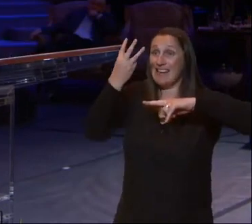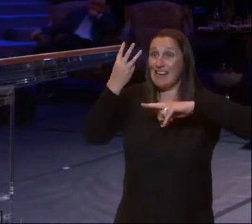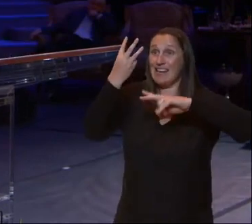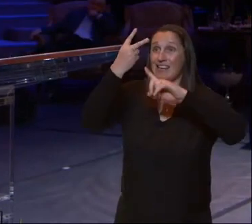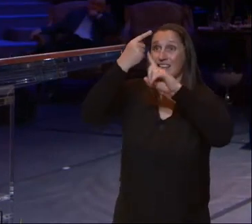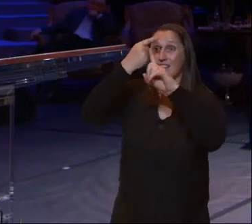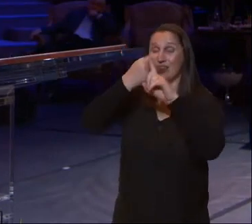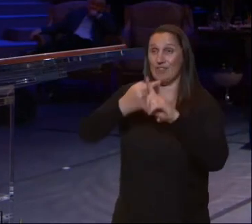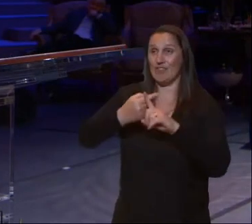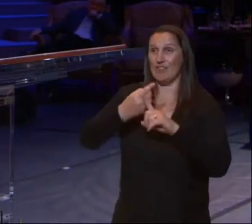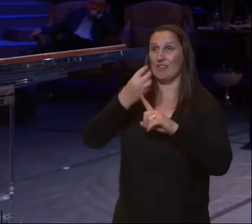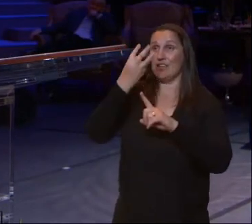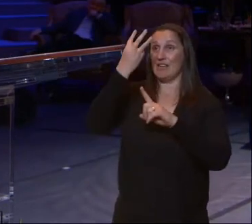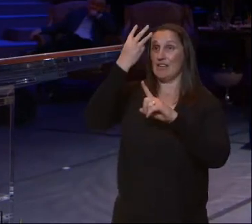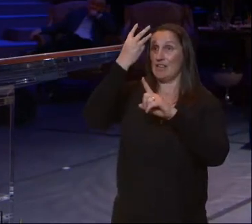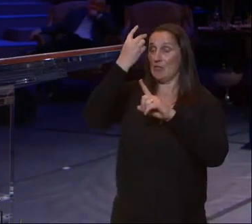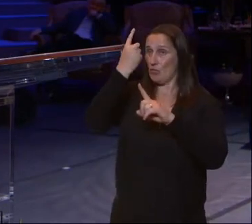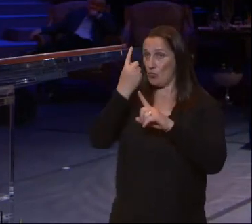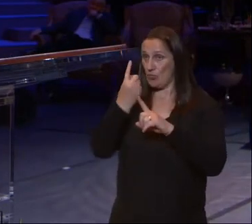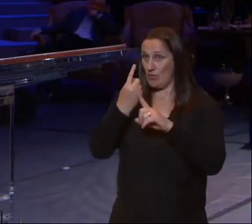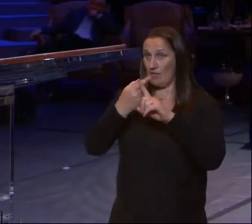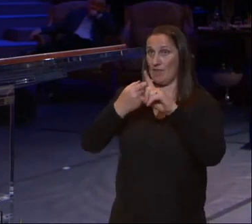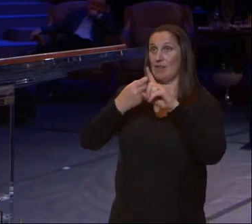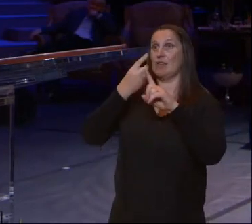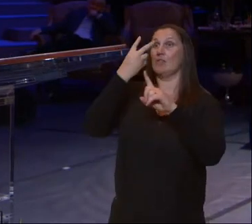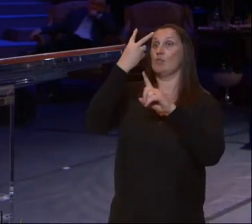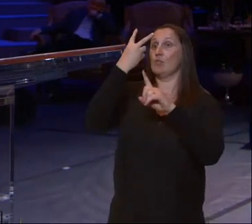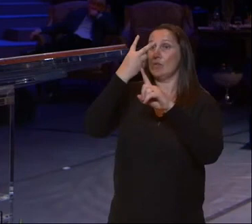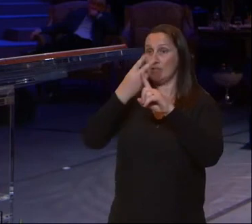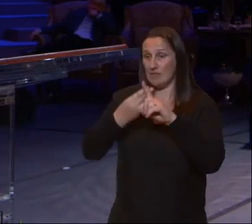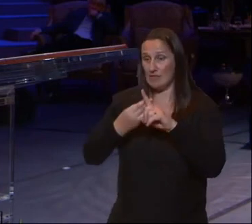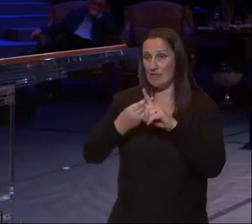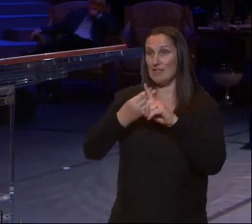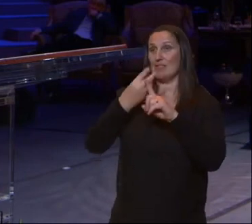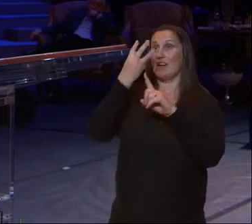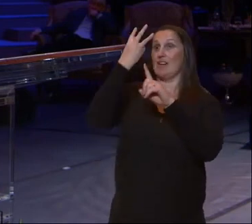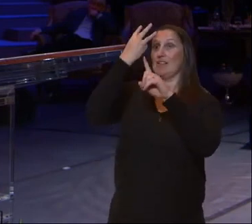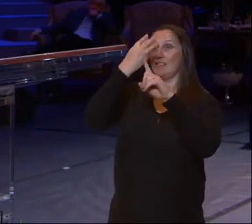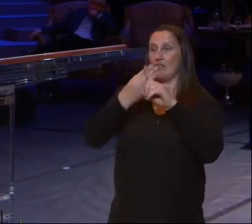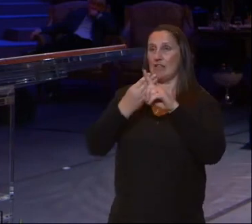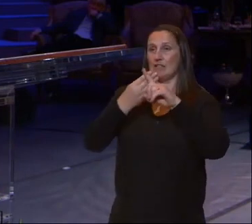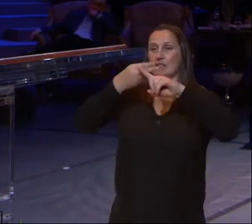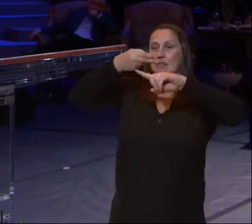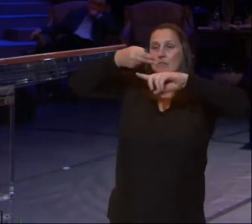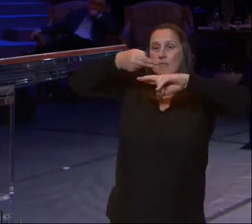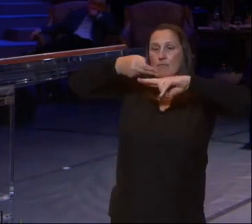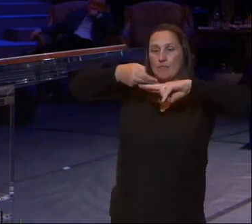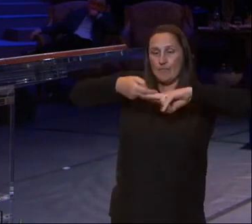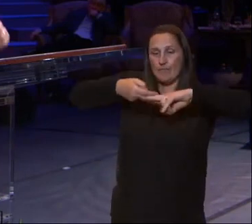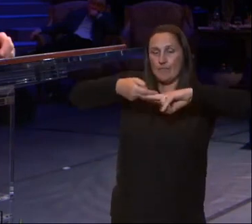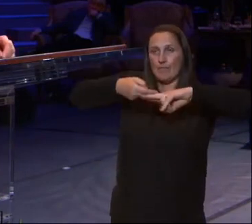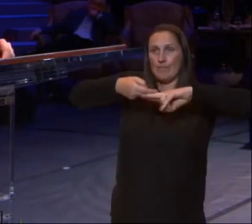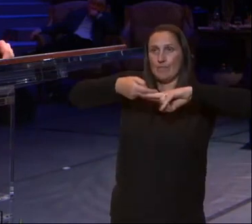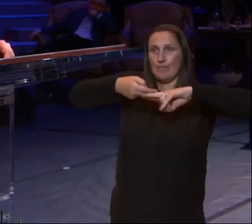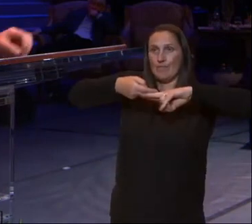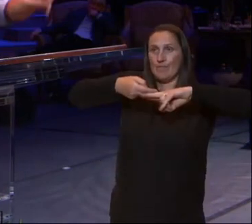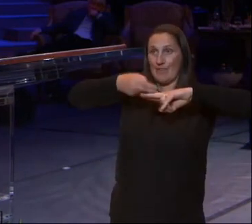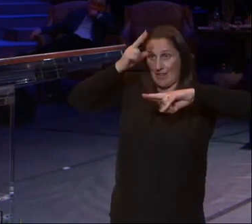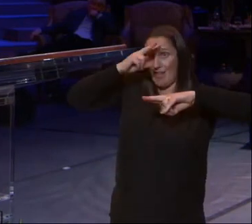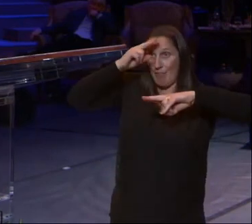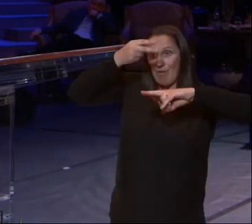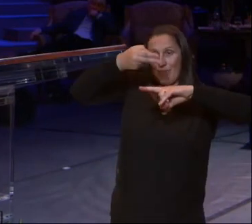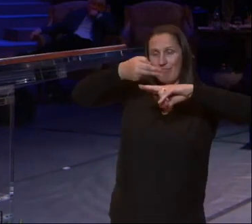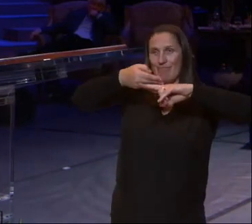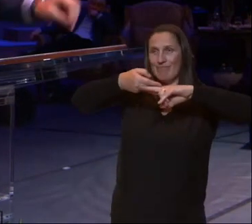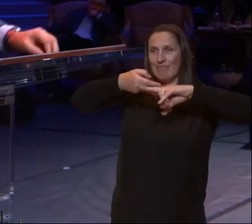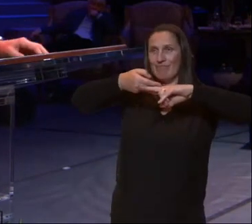instante, aquele menino volta a viver. E agora a Bíblia vai nos apresentar uma realidade. Diante